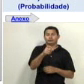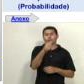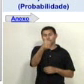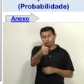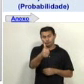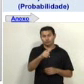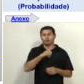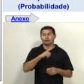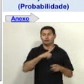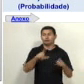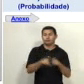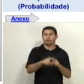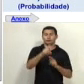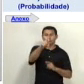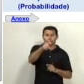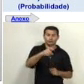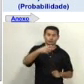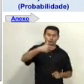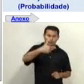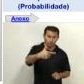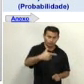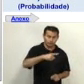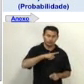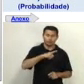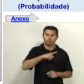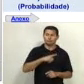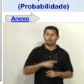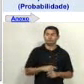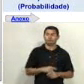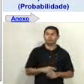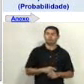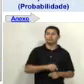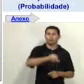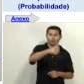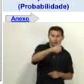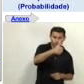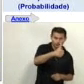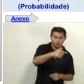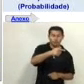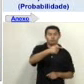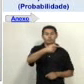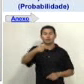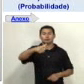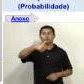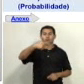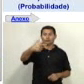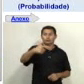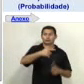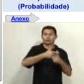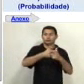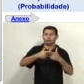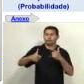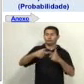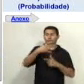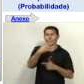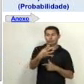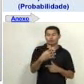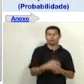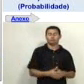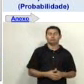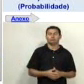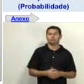tenho um X2. Então, eu tenho aqui 11 menos 12 dividido por